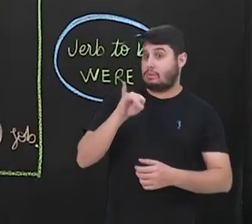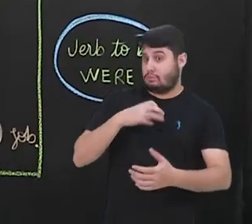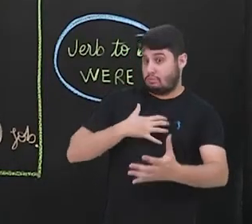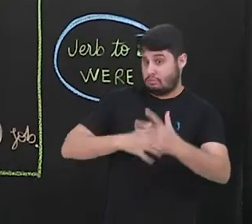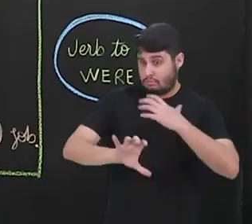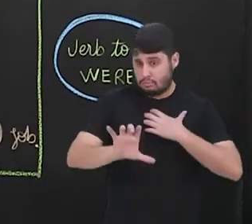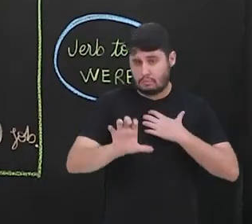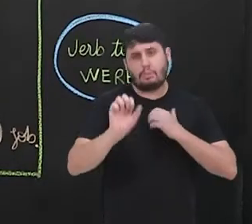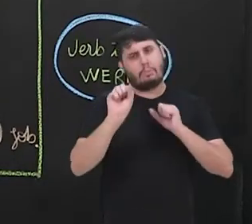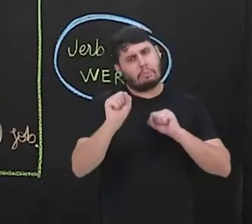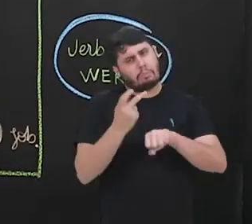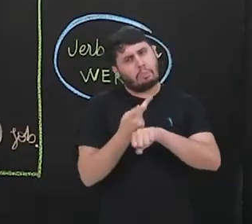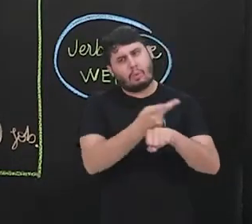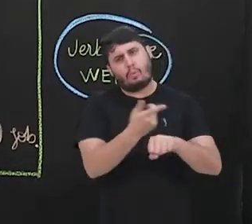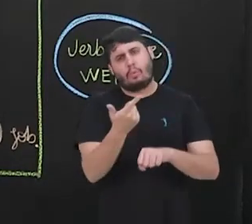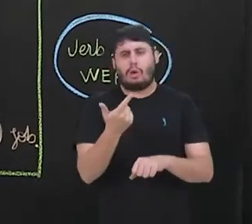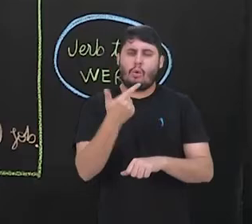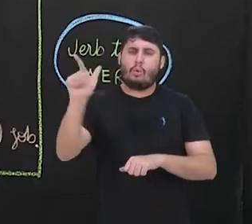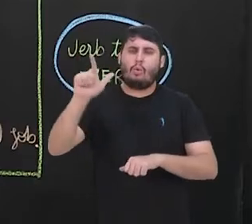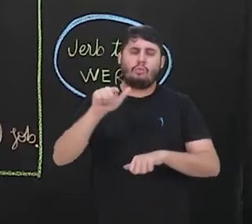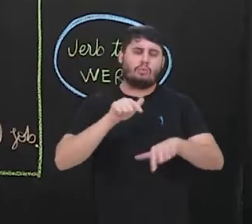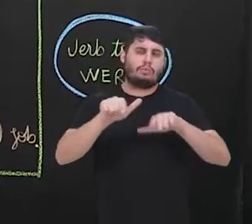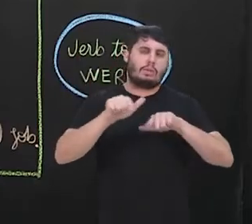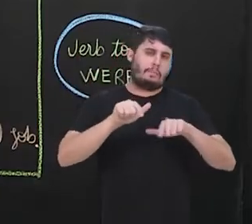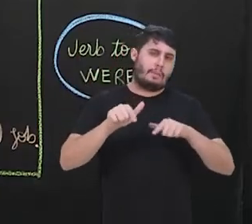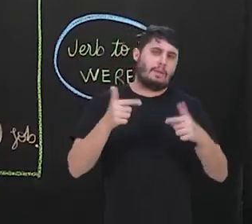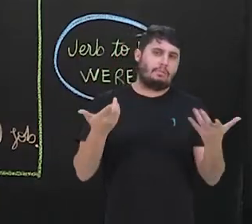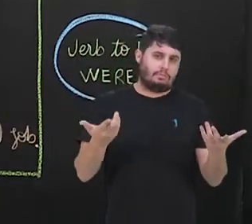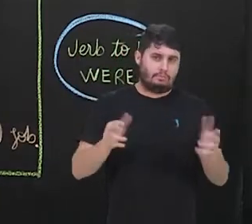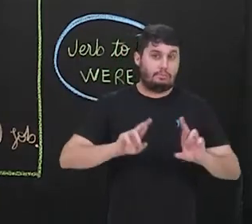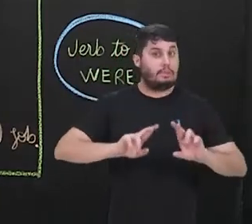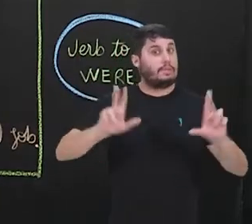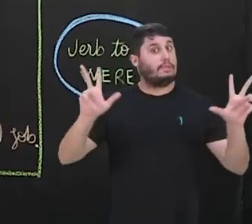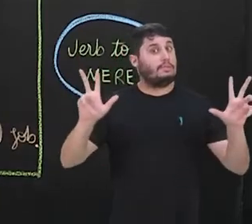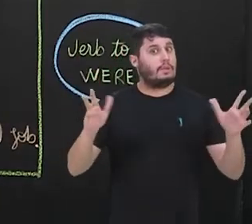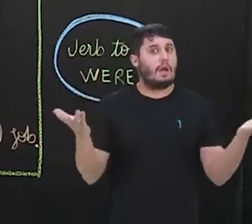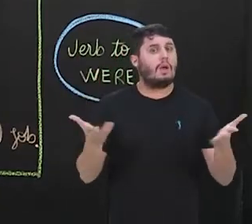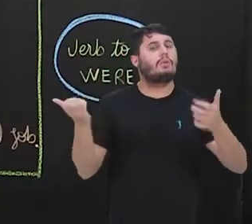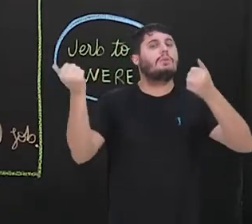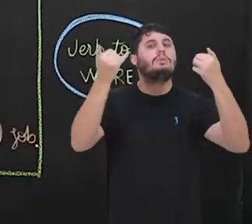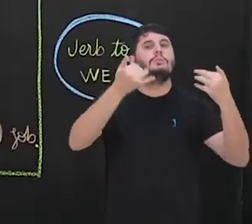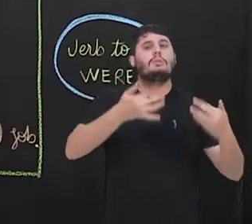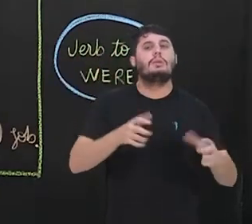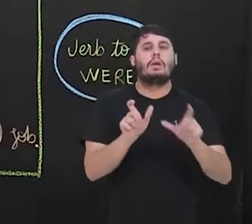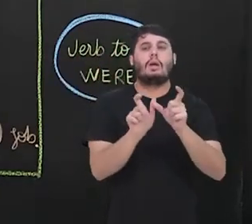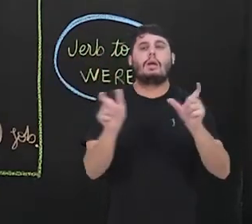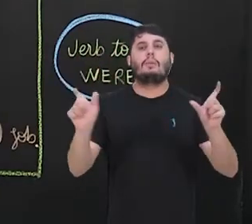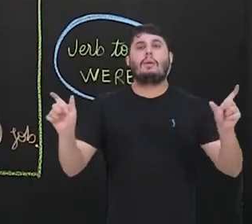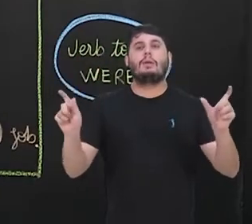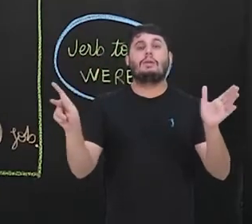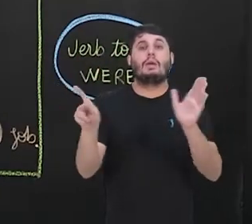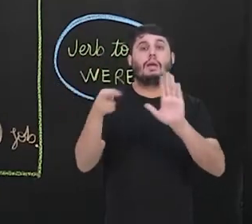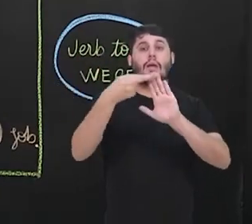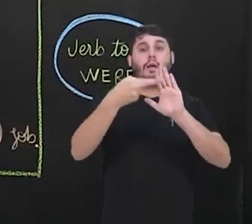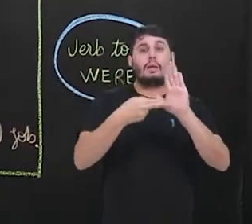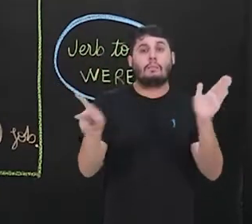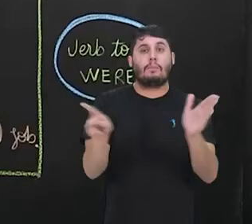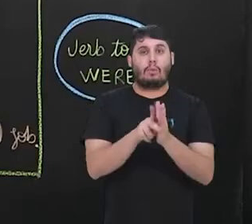trabalho. E agora eu vou ensinar a estrutura gramatical das if clauses. Acompanha